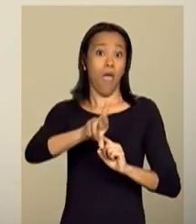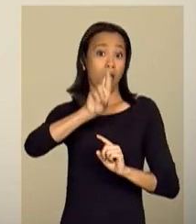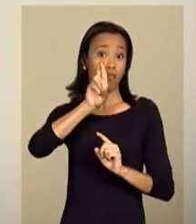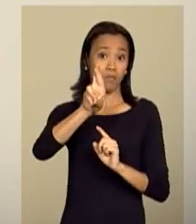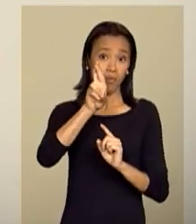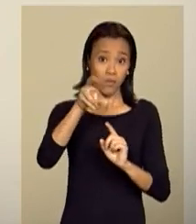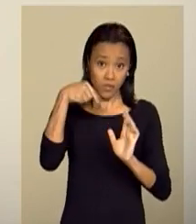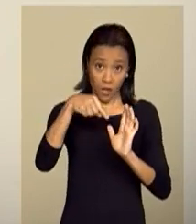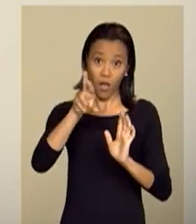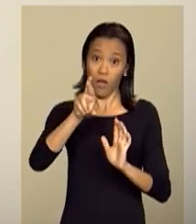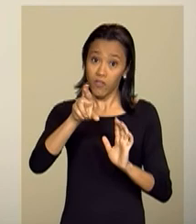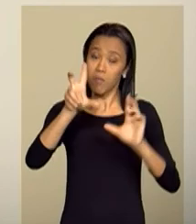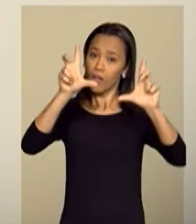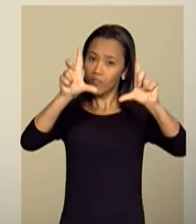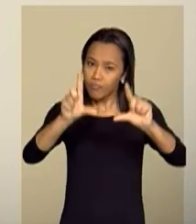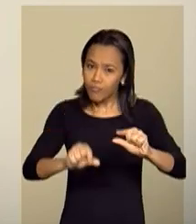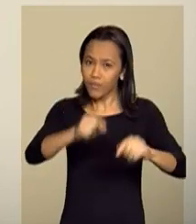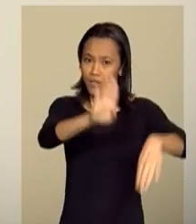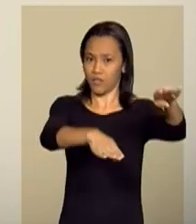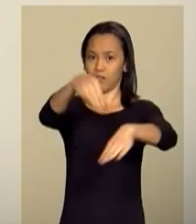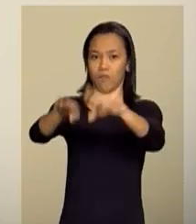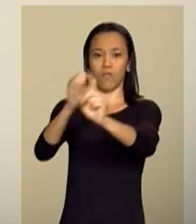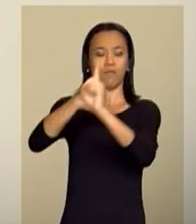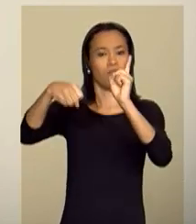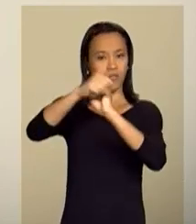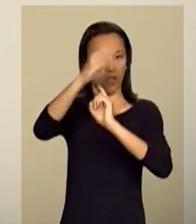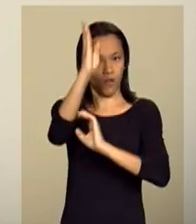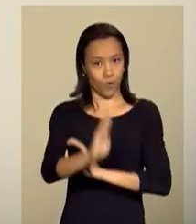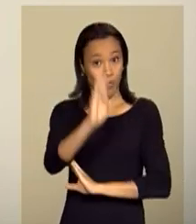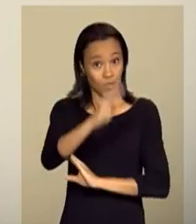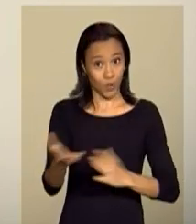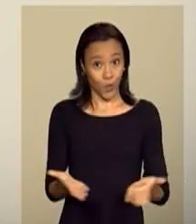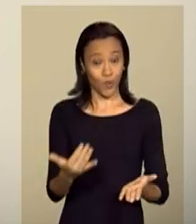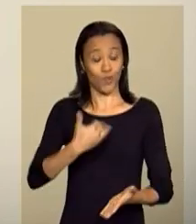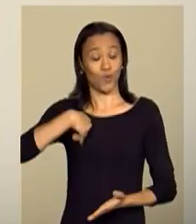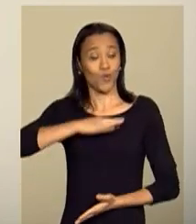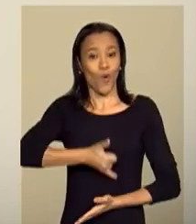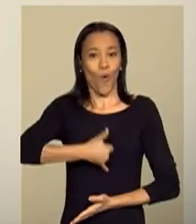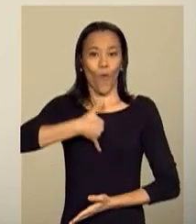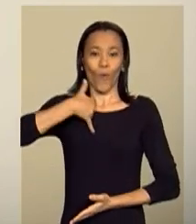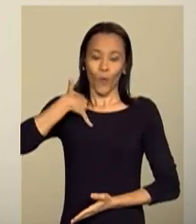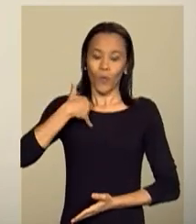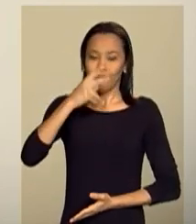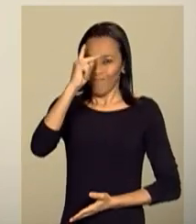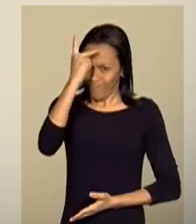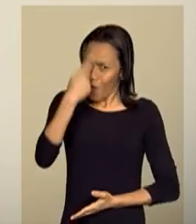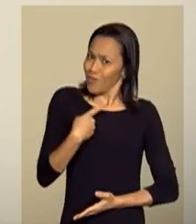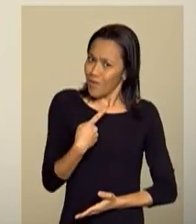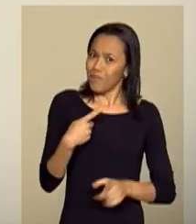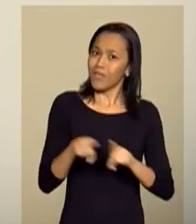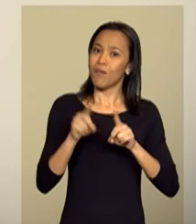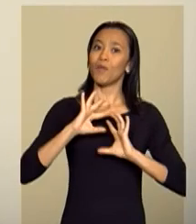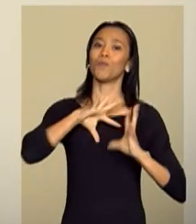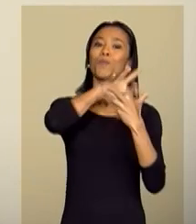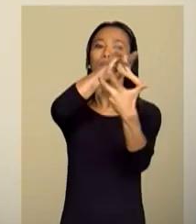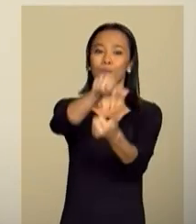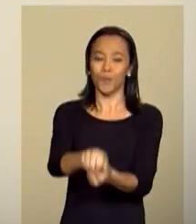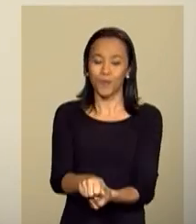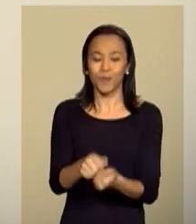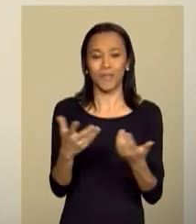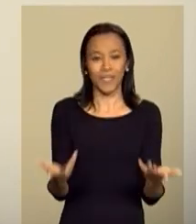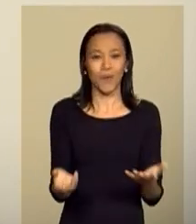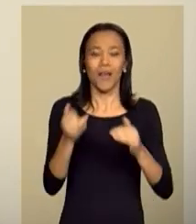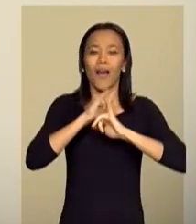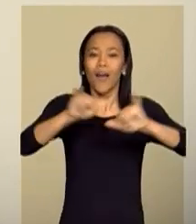responsáveis pela redução da desigualdade no Brasil que nos orgulha muito perante a nós mesmos e perante ao mundo presidenta as